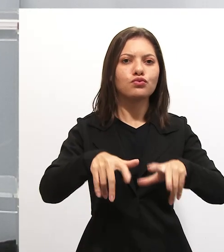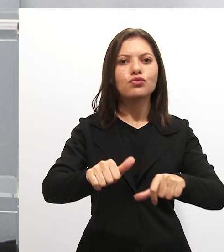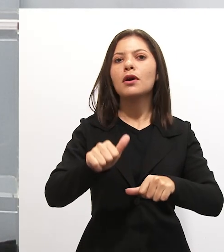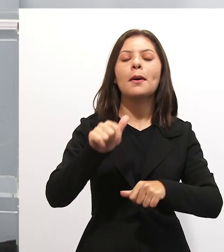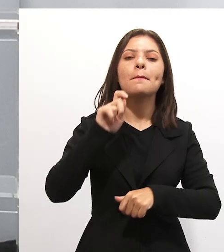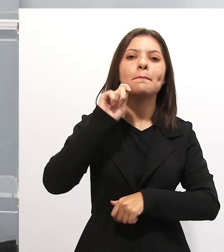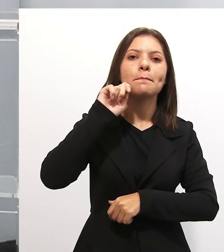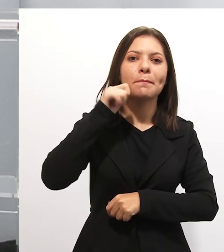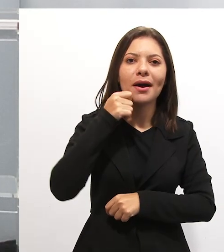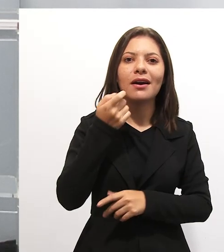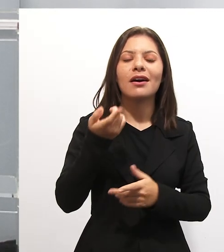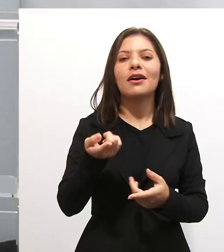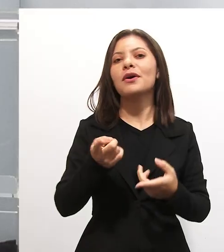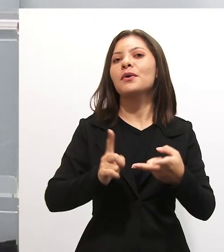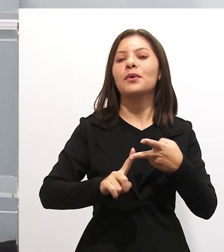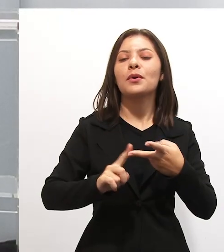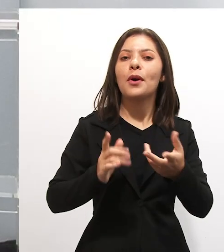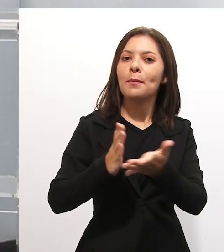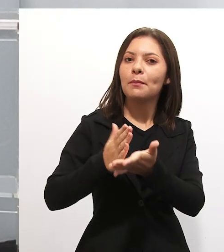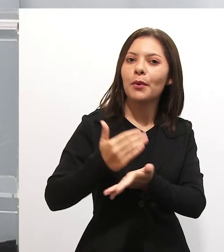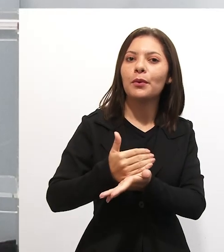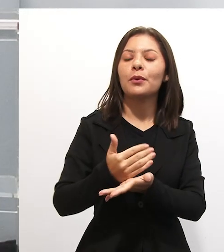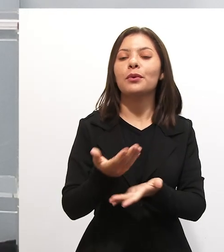centenas de bolos e seus